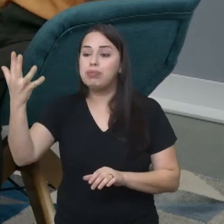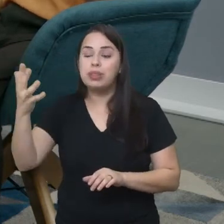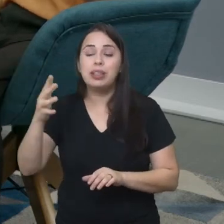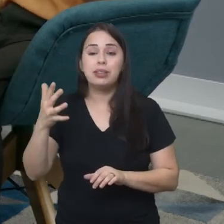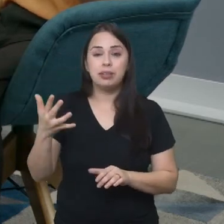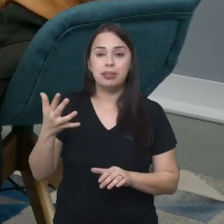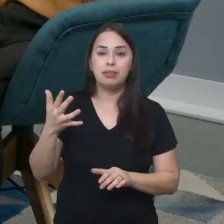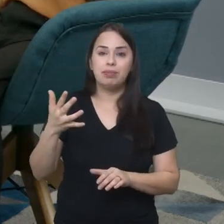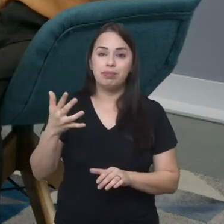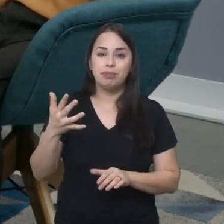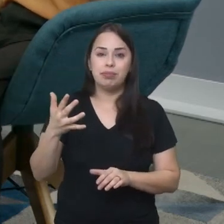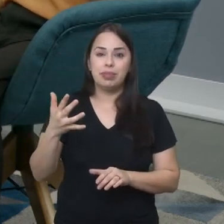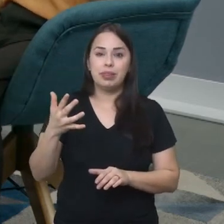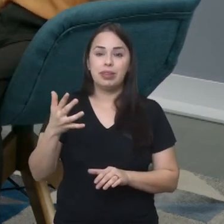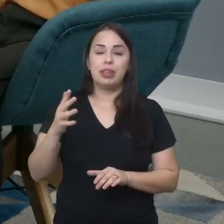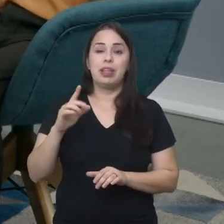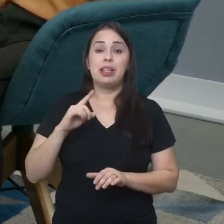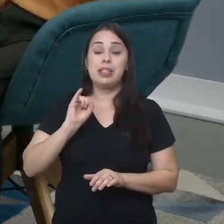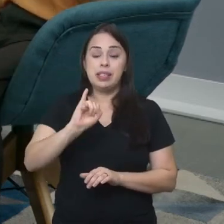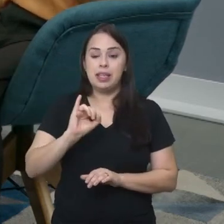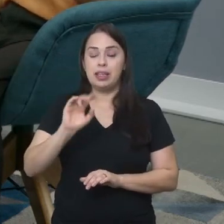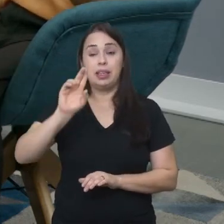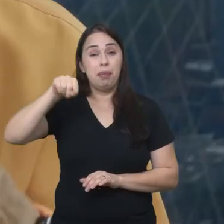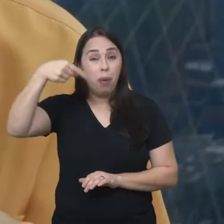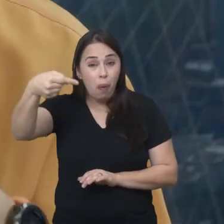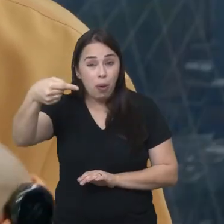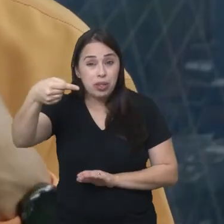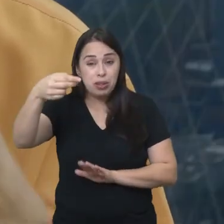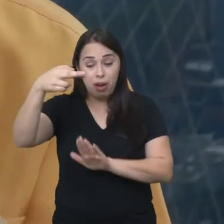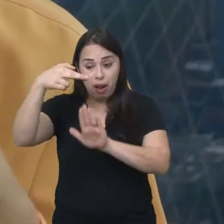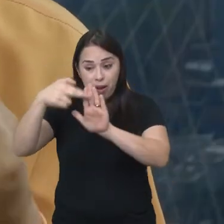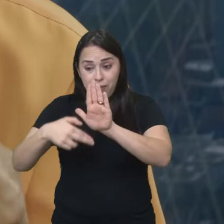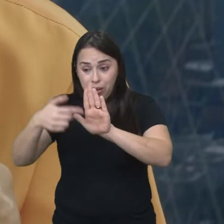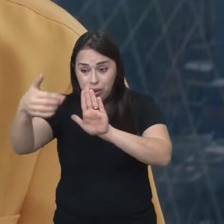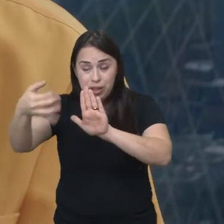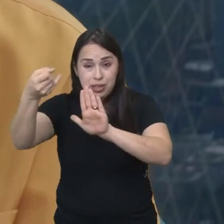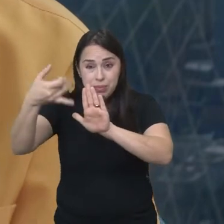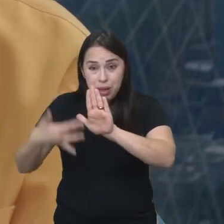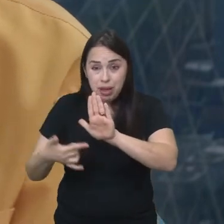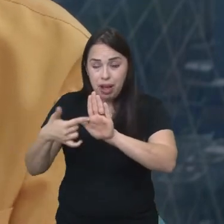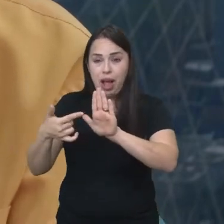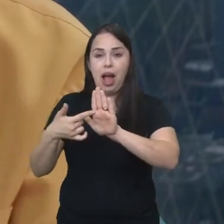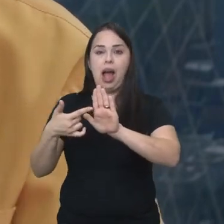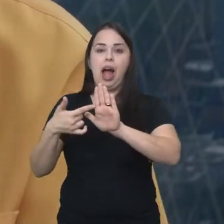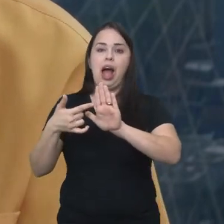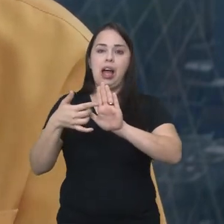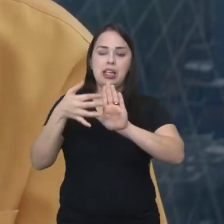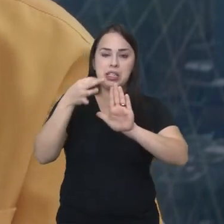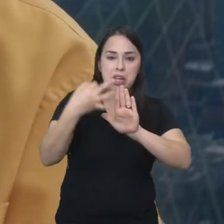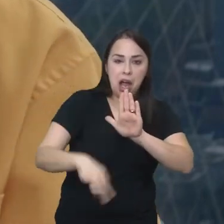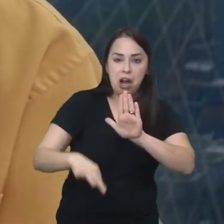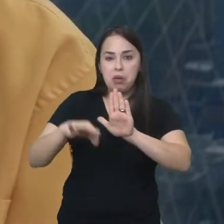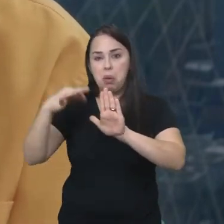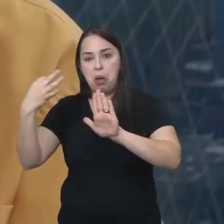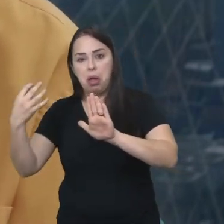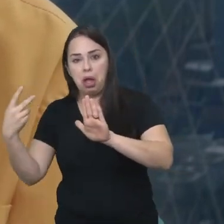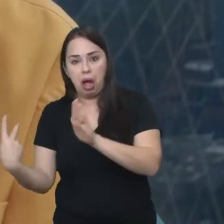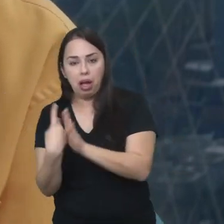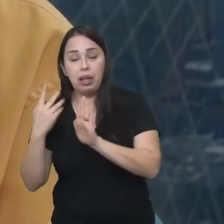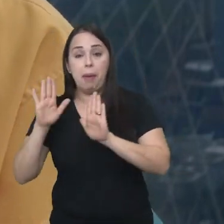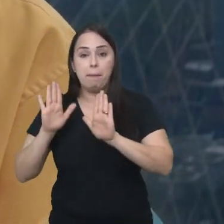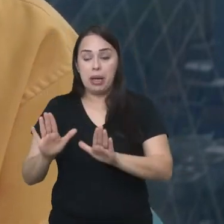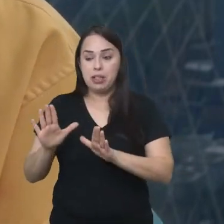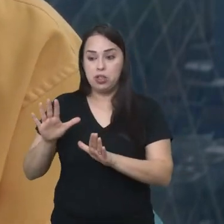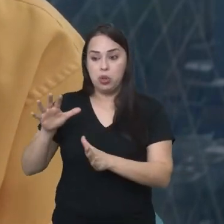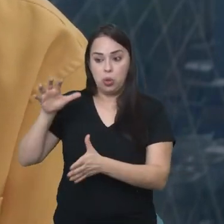um relatório posteriormente lá na frente, para dizer, ó, atendemos, correspondeu, não correspondeu, mas o conselho em si poderia colaborar até mesmo com a própria